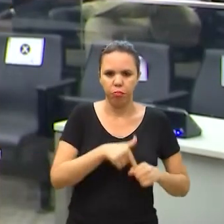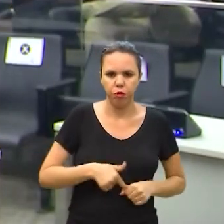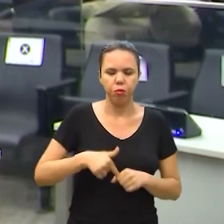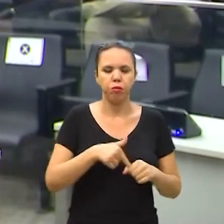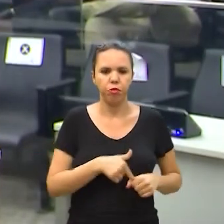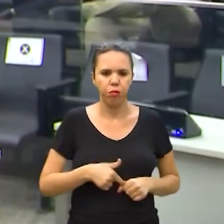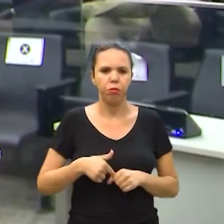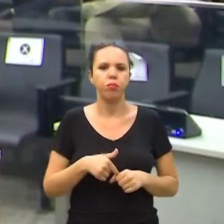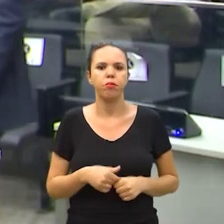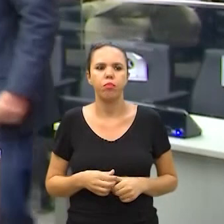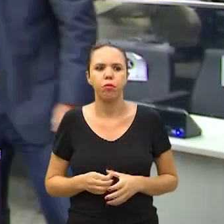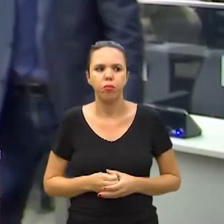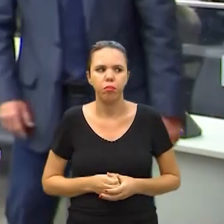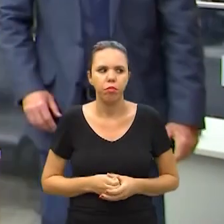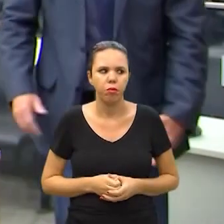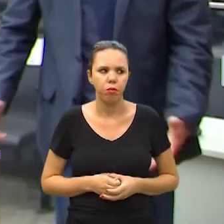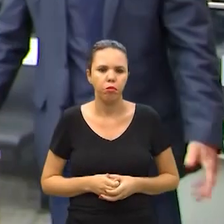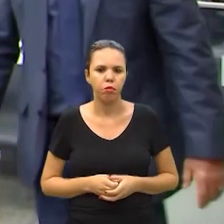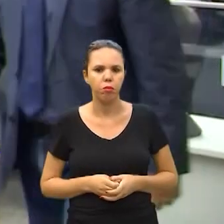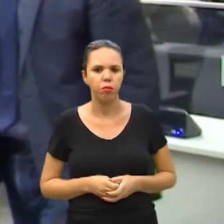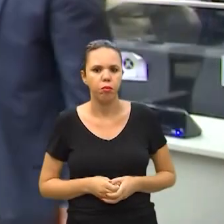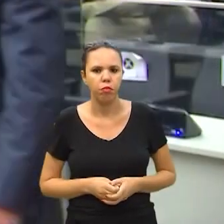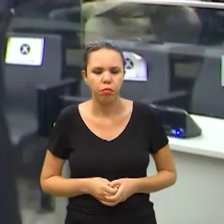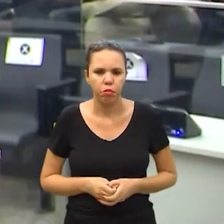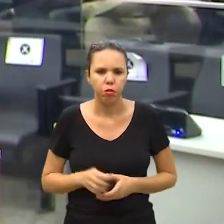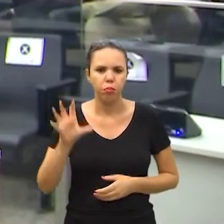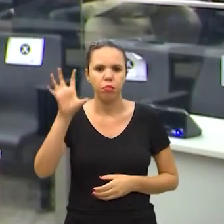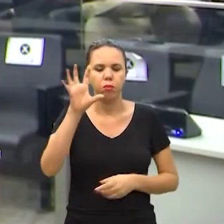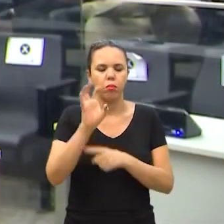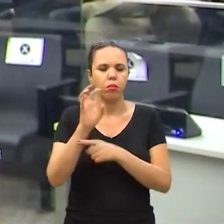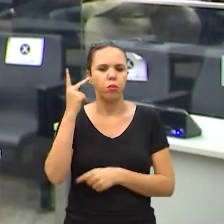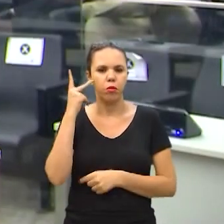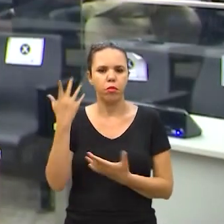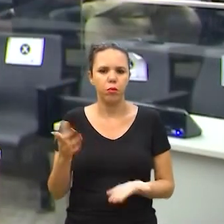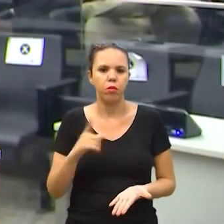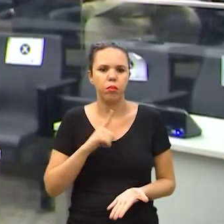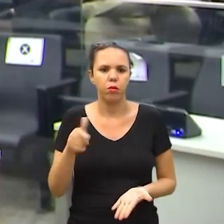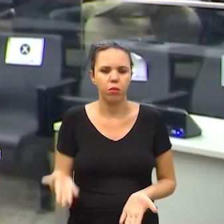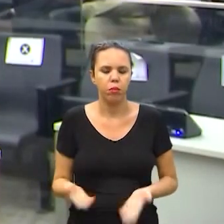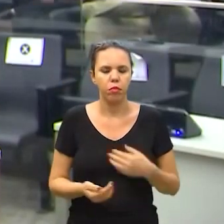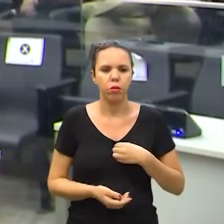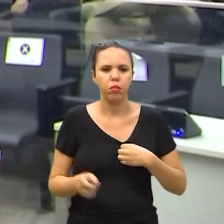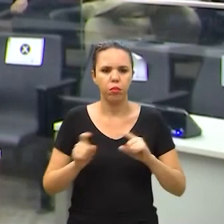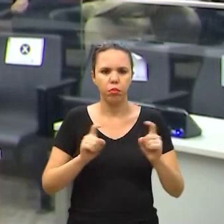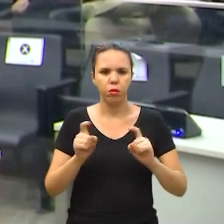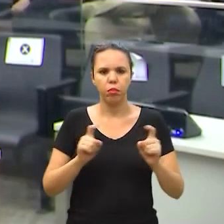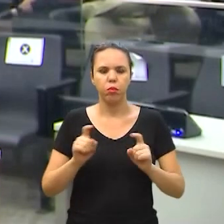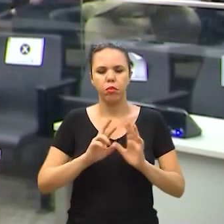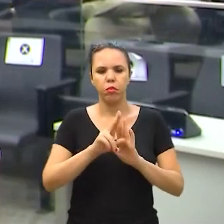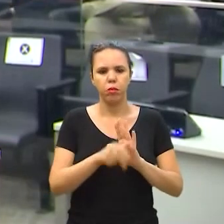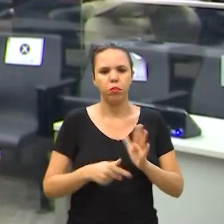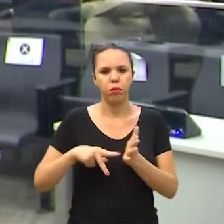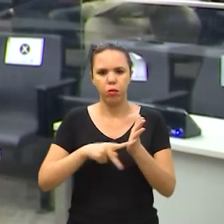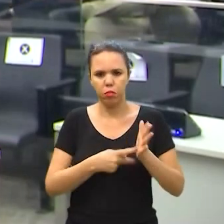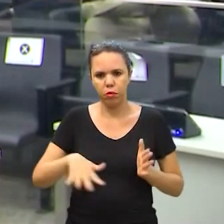Sindicato dos Frentistas, dos postos de petróleo do estado de São Paulo. Tivemos aqui a reunião também